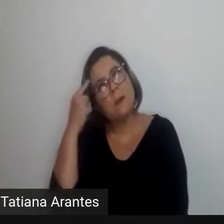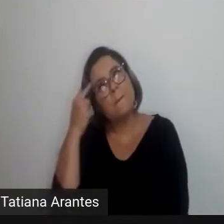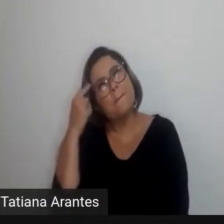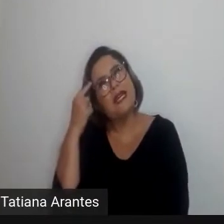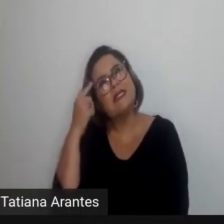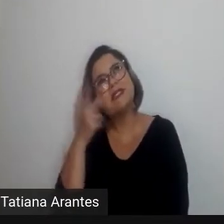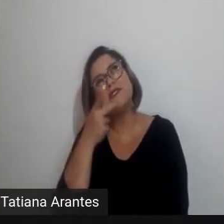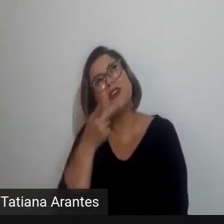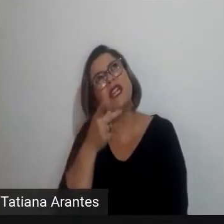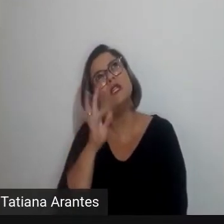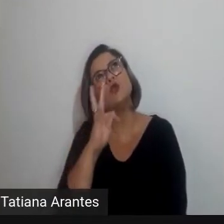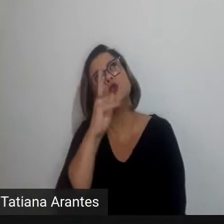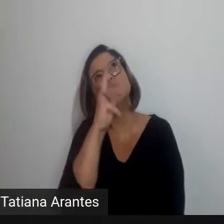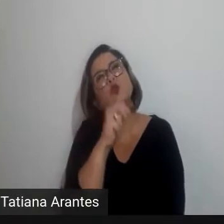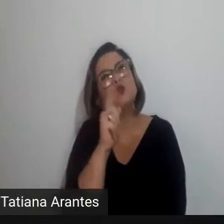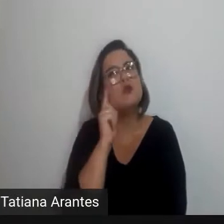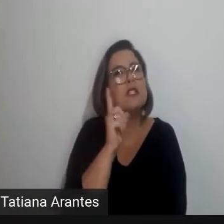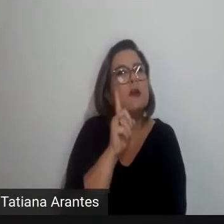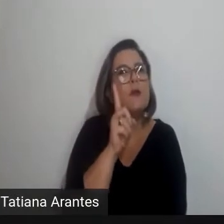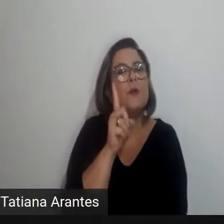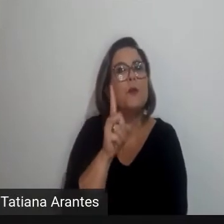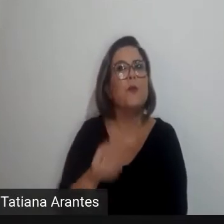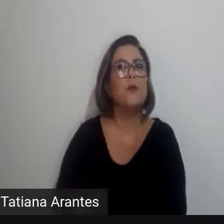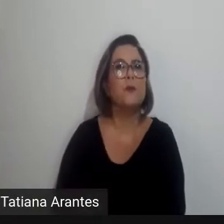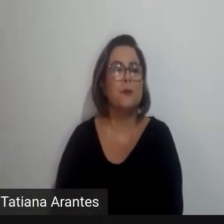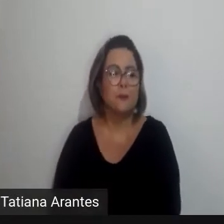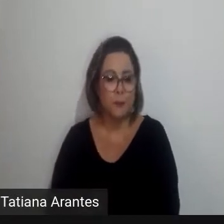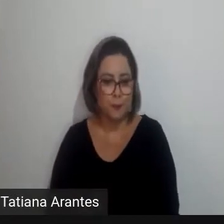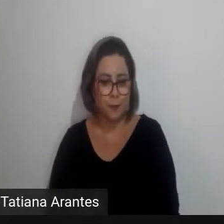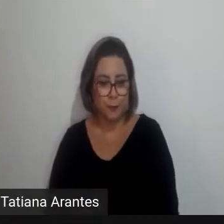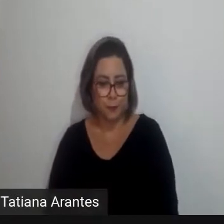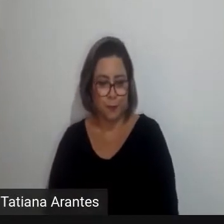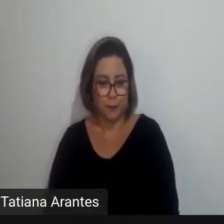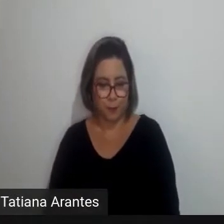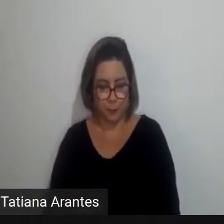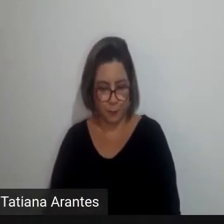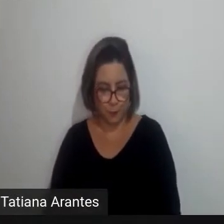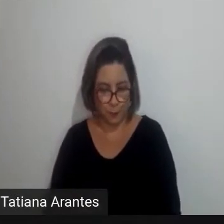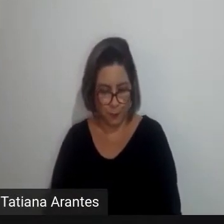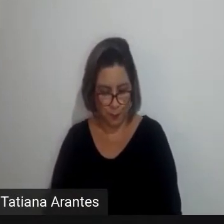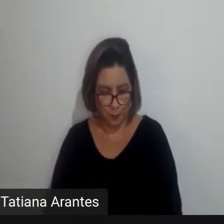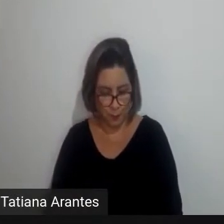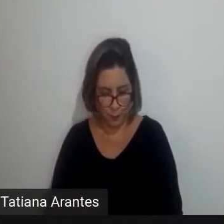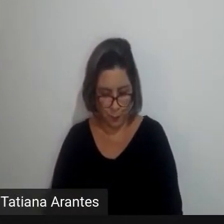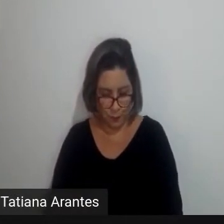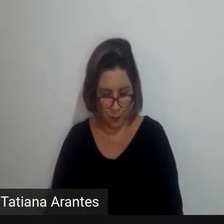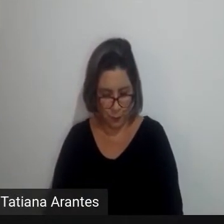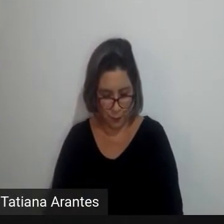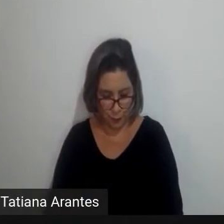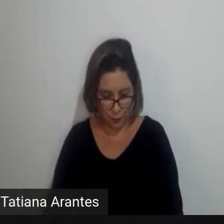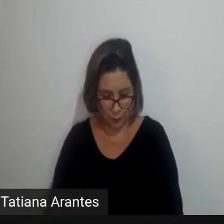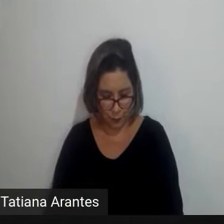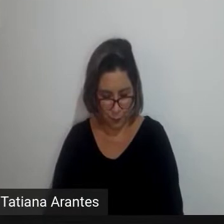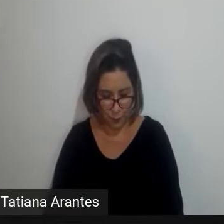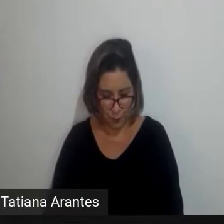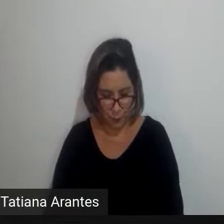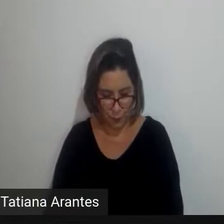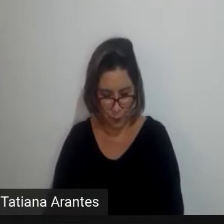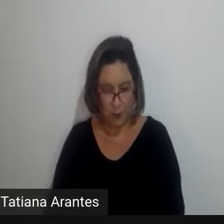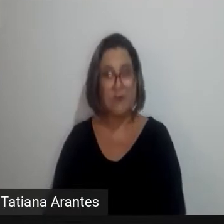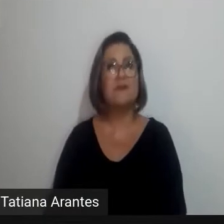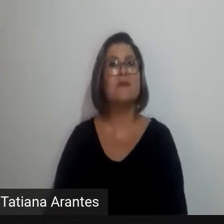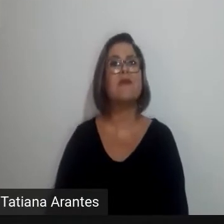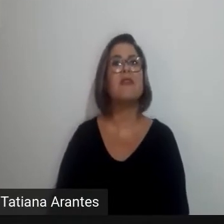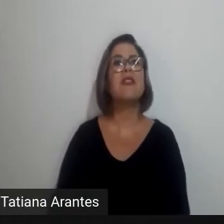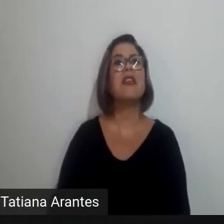respondisse sobre esses parâmetros, eu teria alguma outra coisa a dizer. Lilian, essa foi